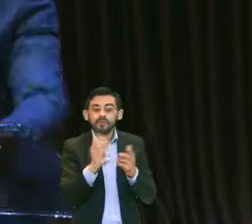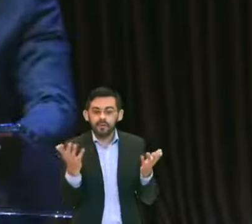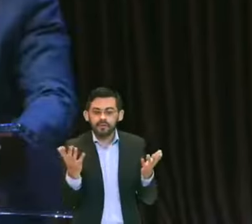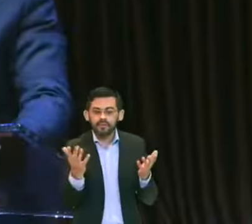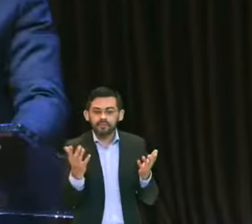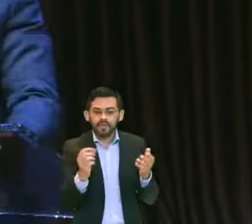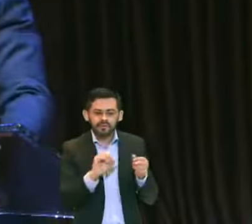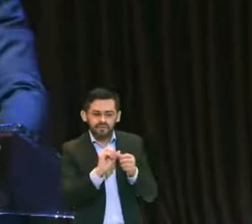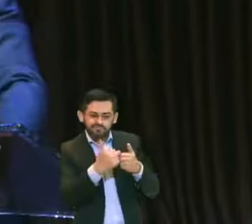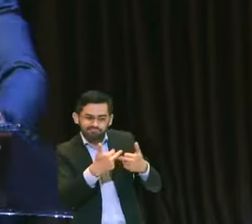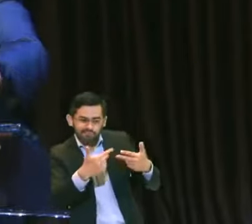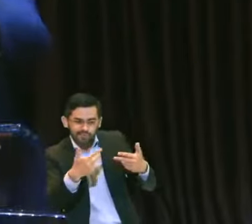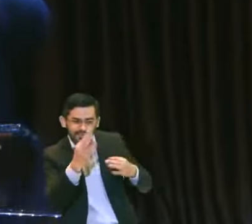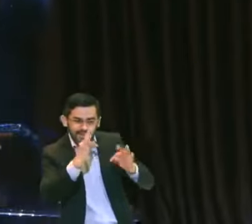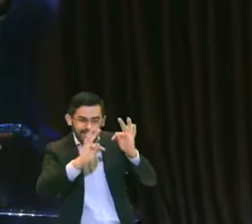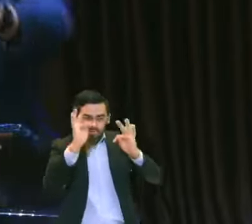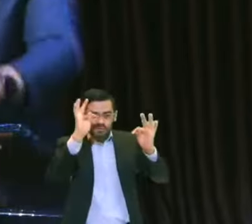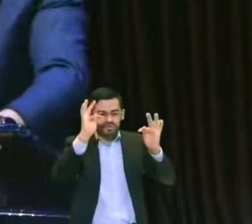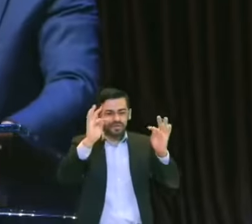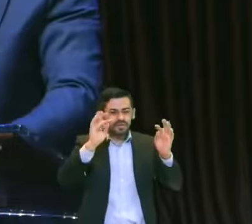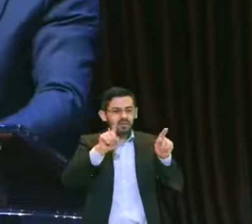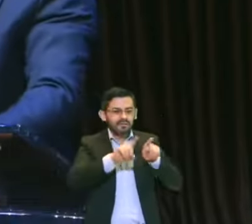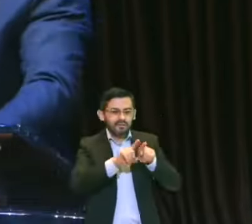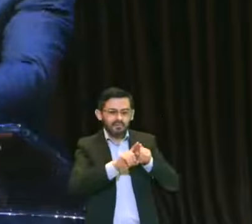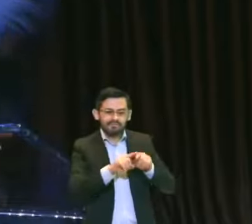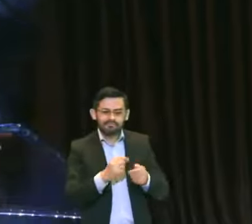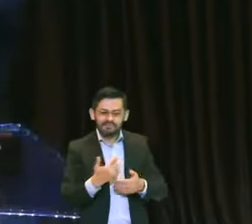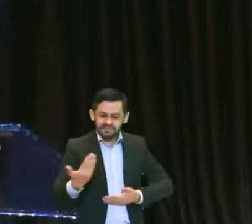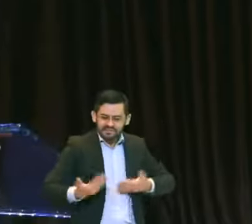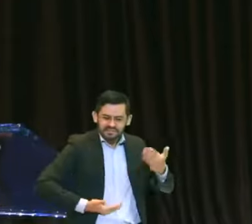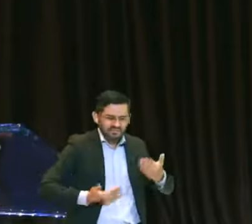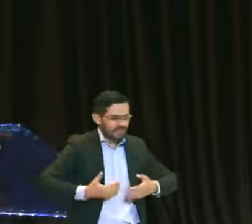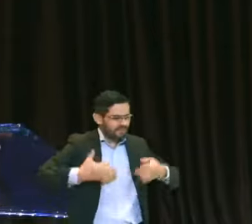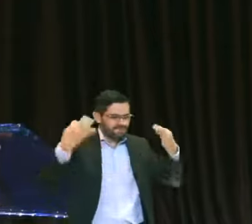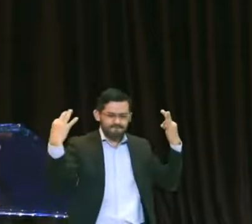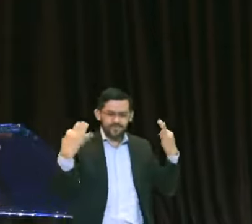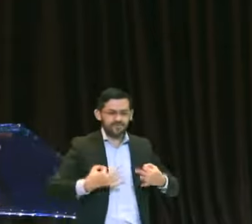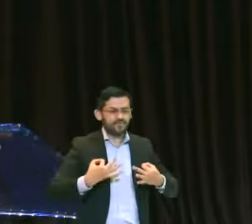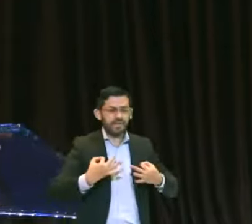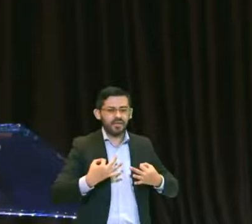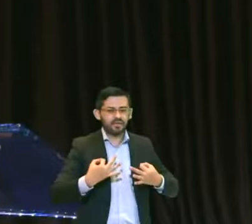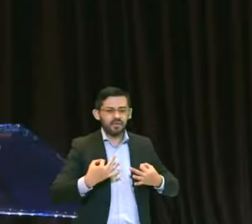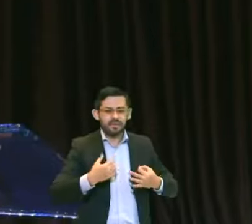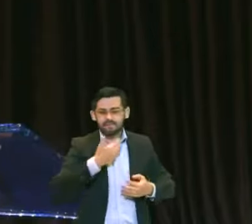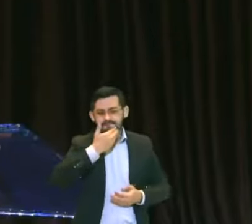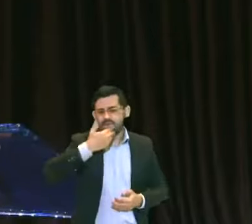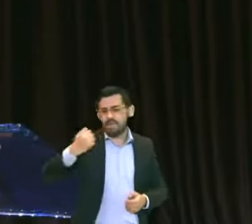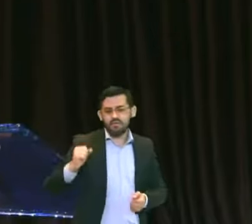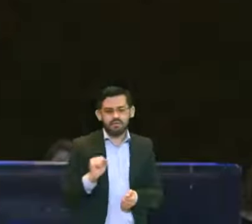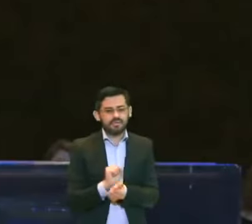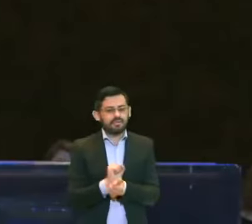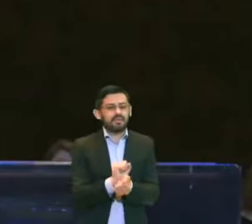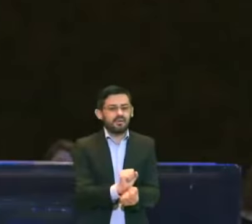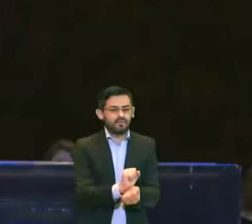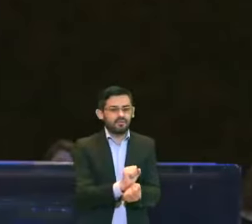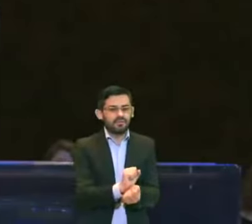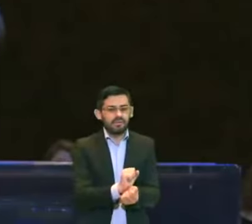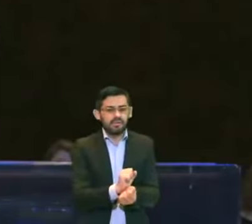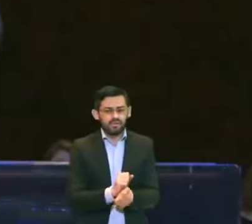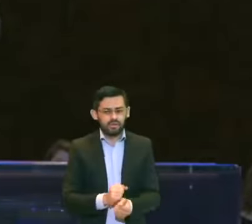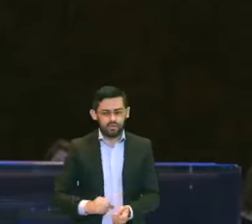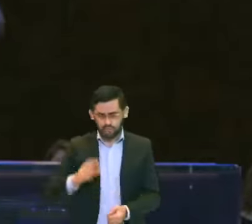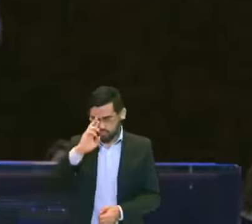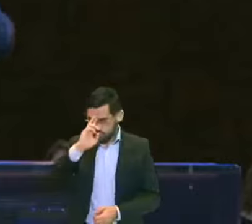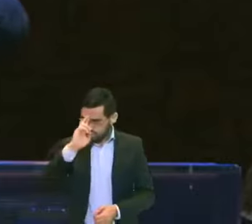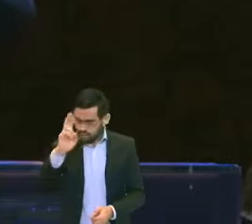desenvolve tecnologia, ele serve com esmero, ele é o melhor escravo, a ponto do seu